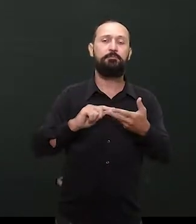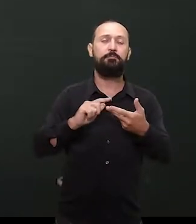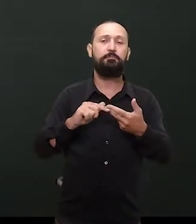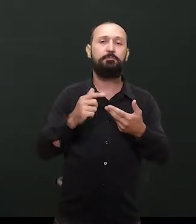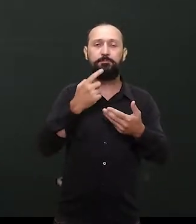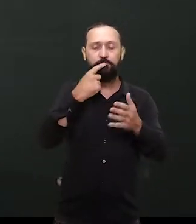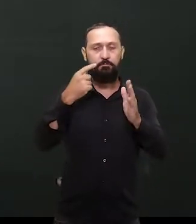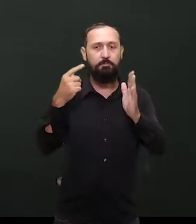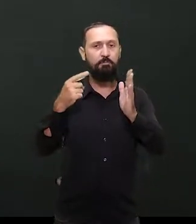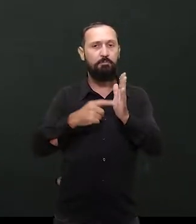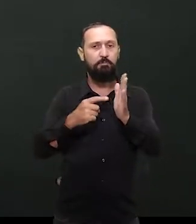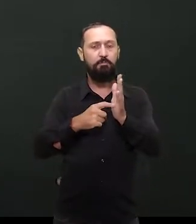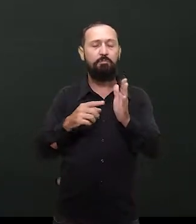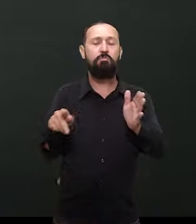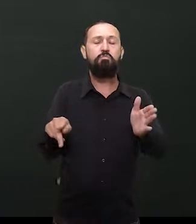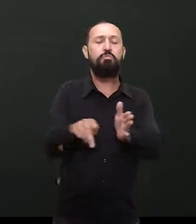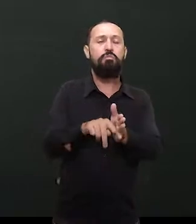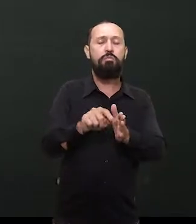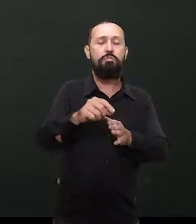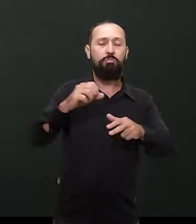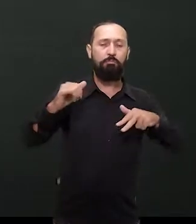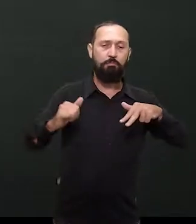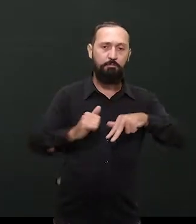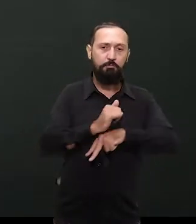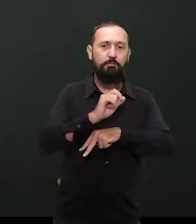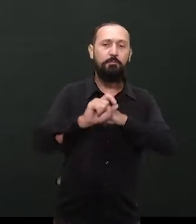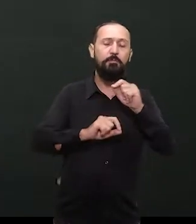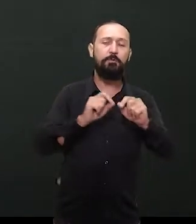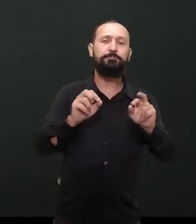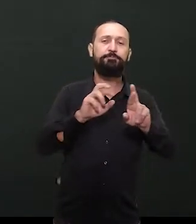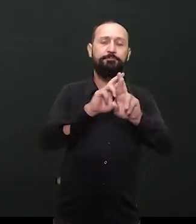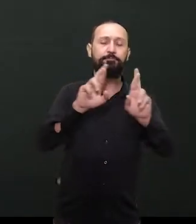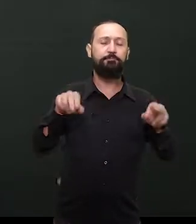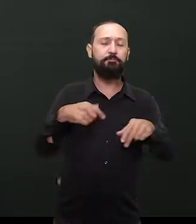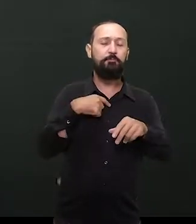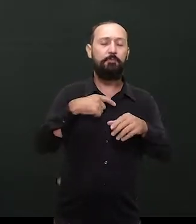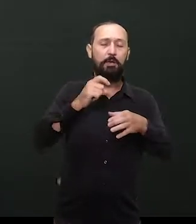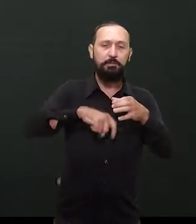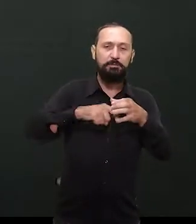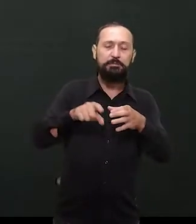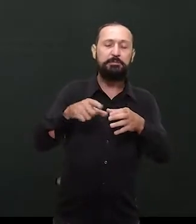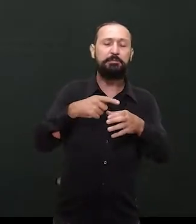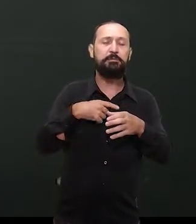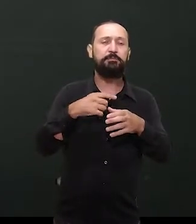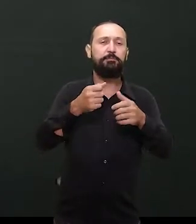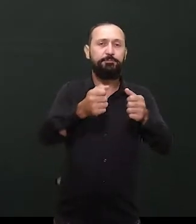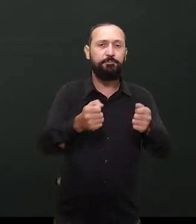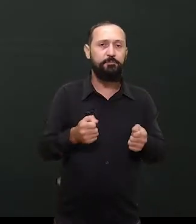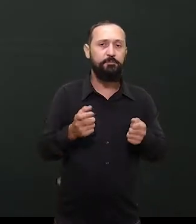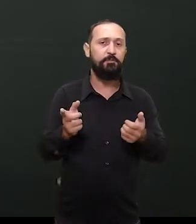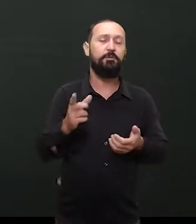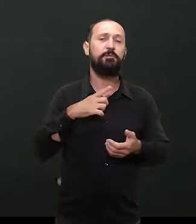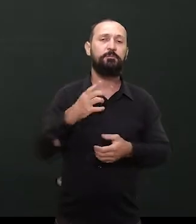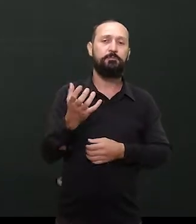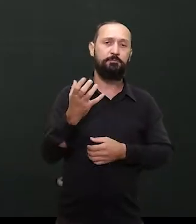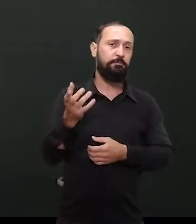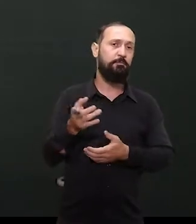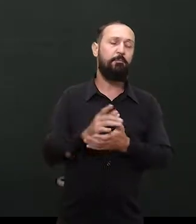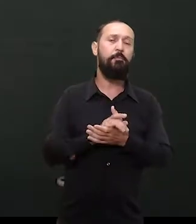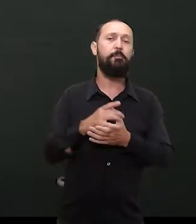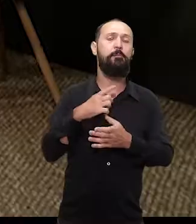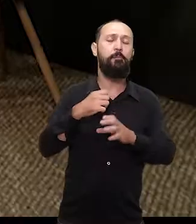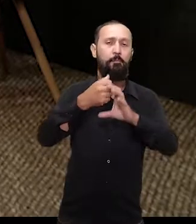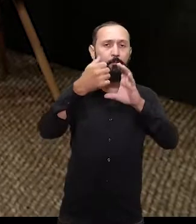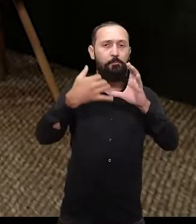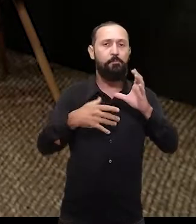muito muito Muitas denúncias das próprias vítimas de relações sexuais forçadas pelos seus próprios companheiros que